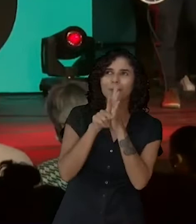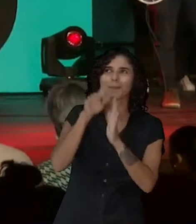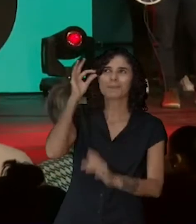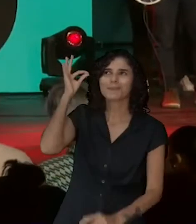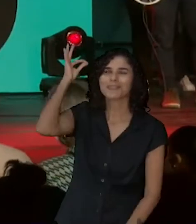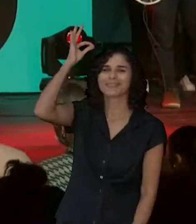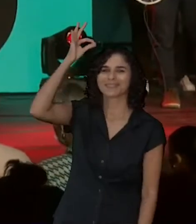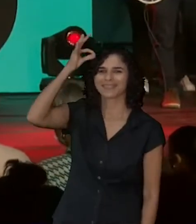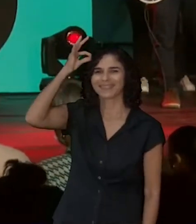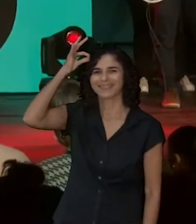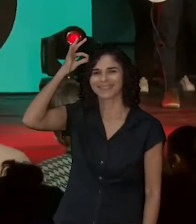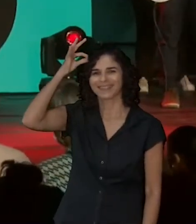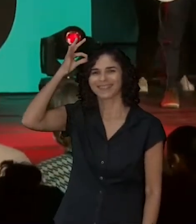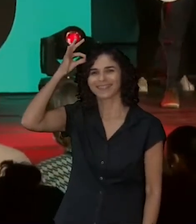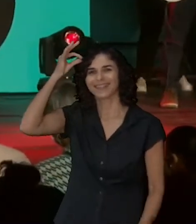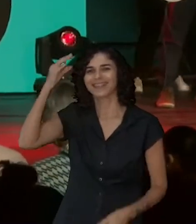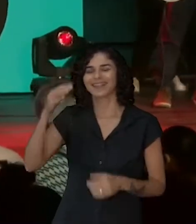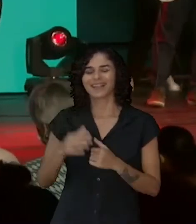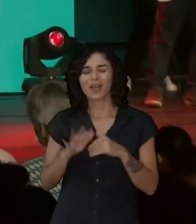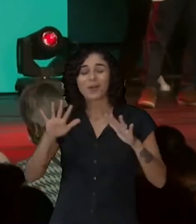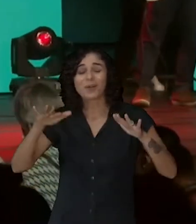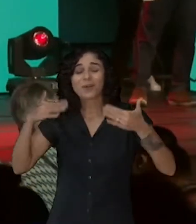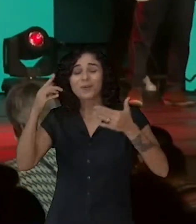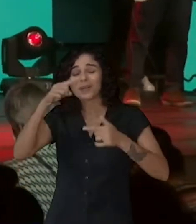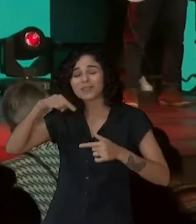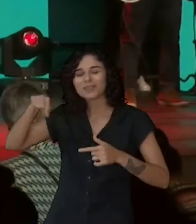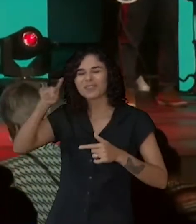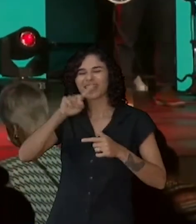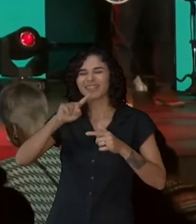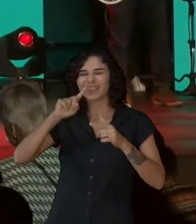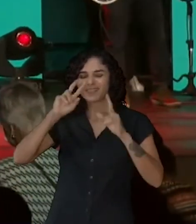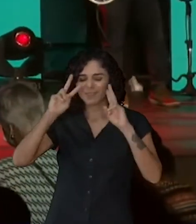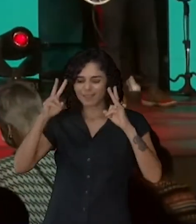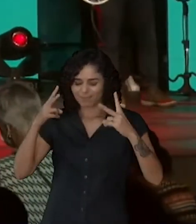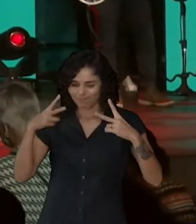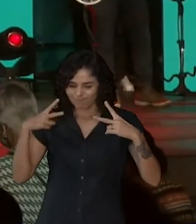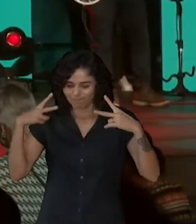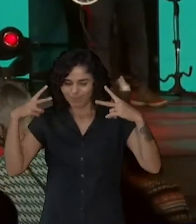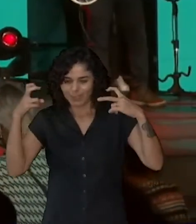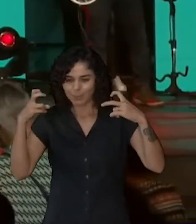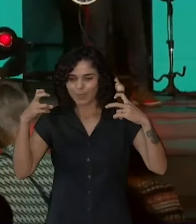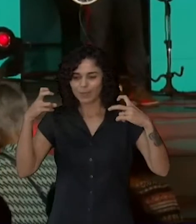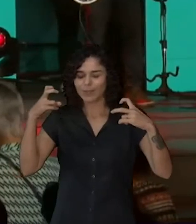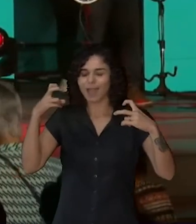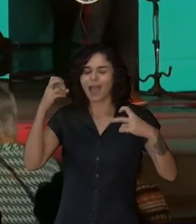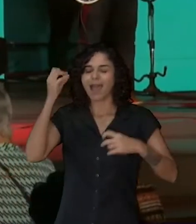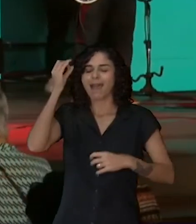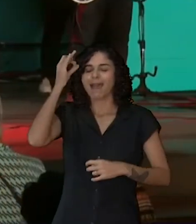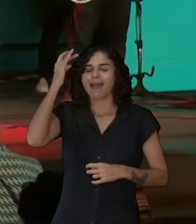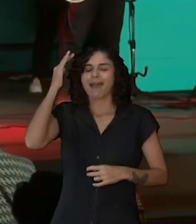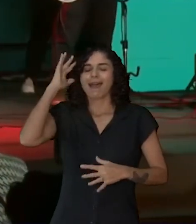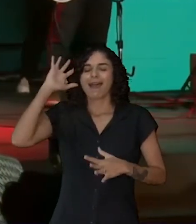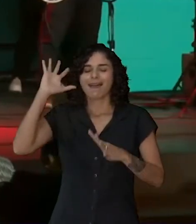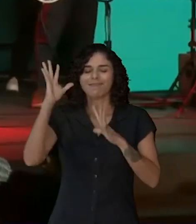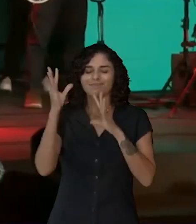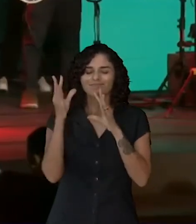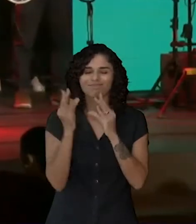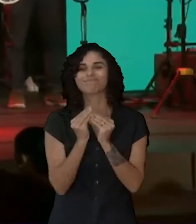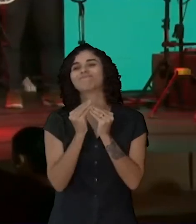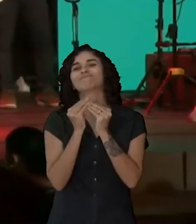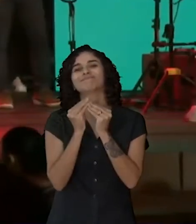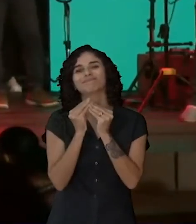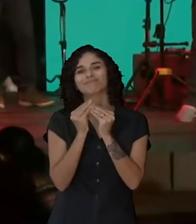E quando eles perceberem essas coisas, vai ficar mais fácil para eles entenderem. Mas,